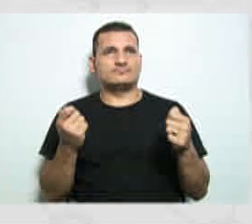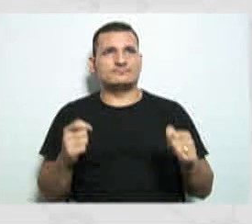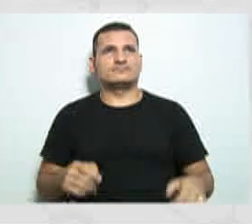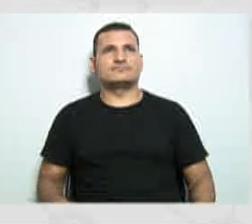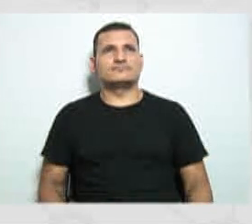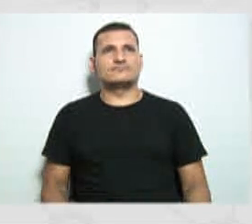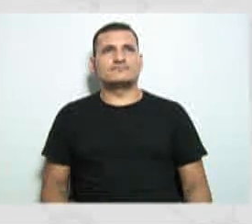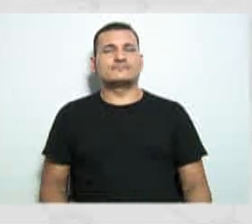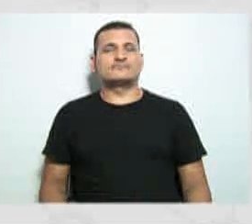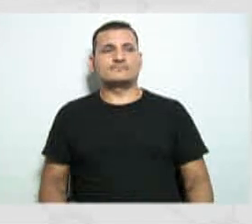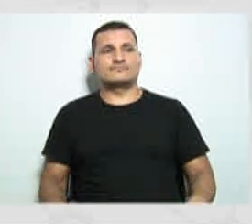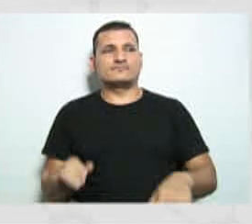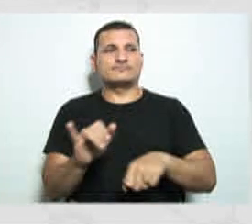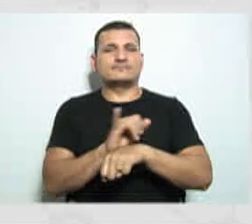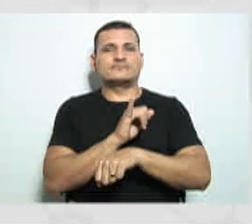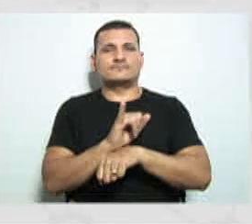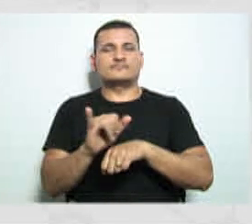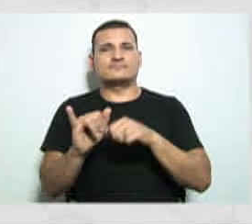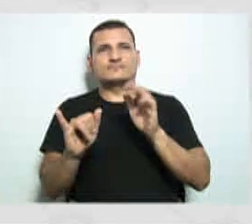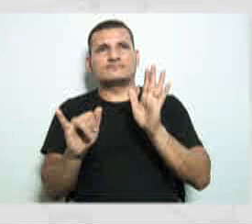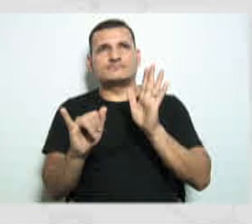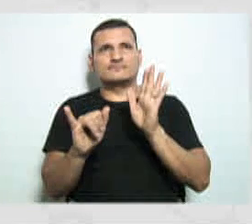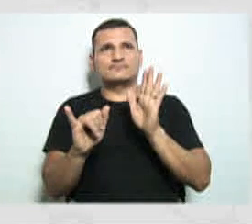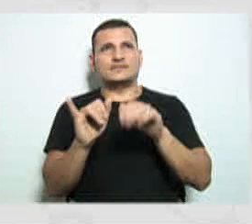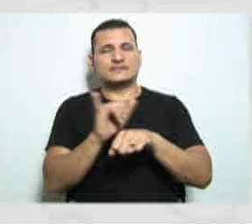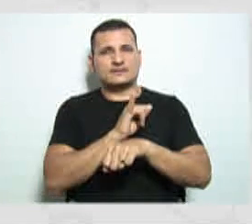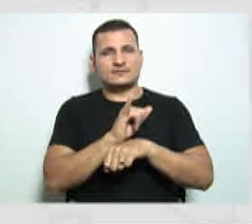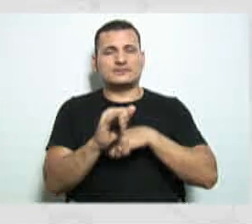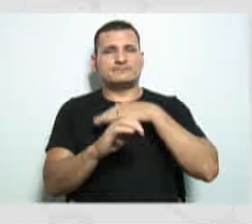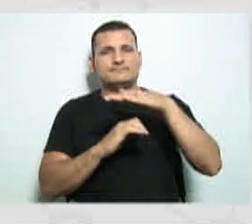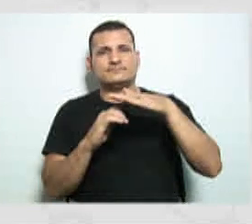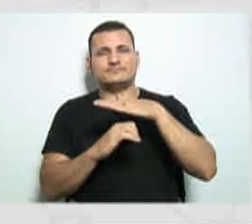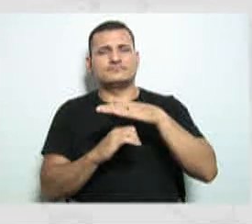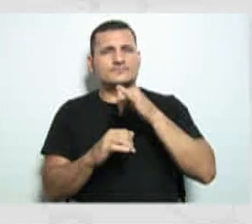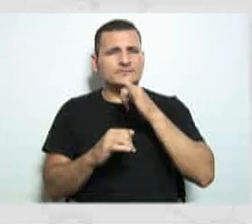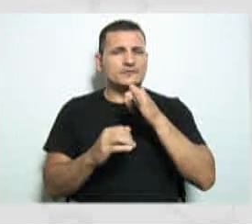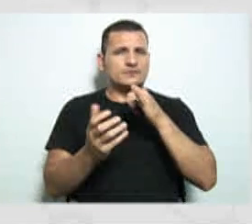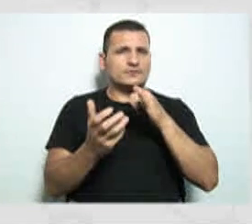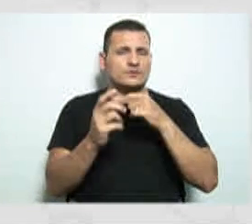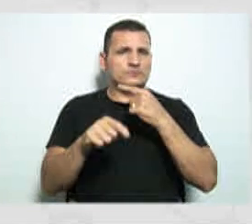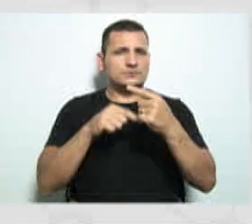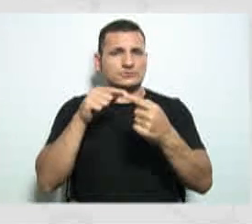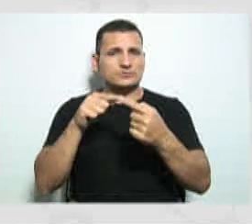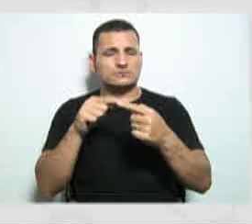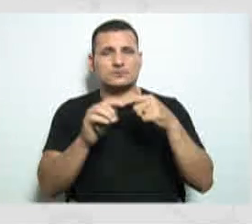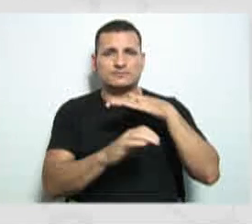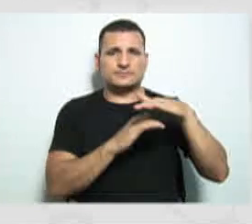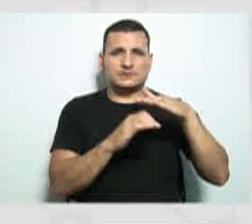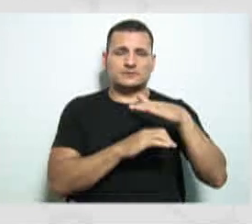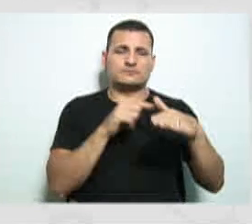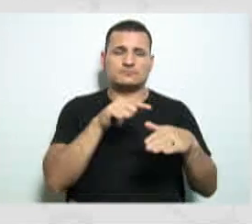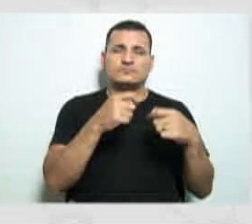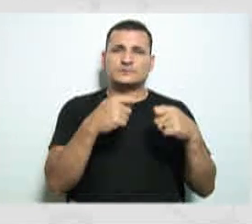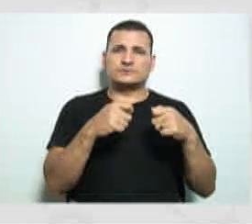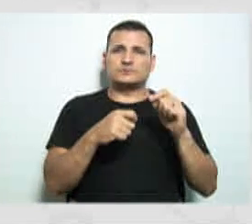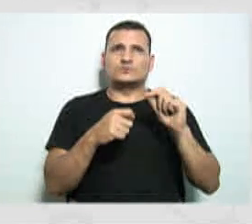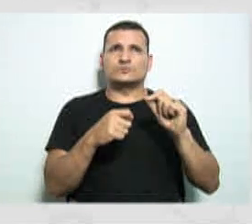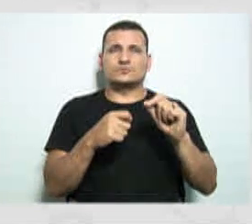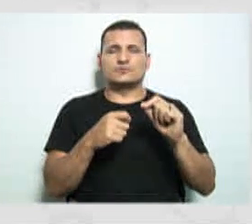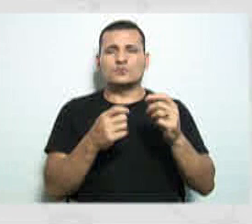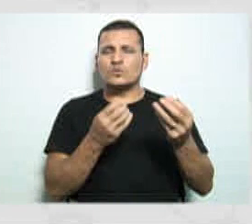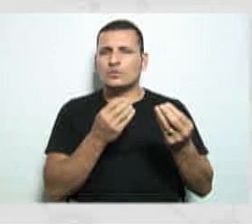Estratégias organizacionais. Ó. Para que se possa alcançar os objetivos, a organização necessita fundamentalmente definir os